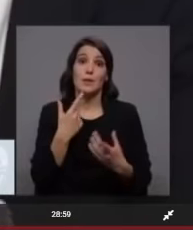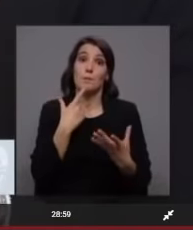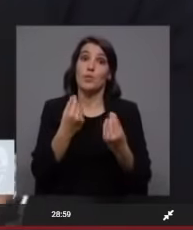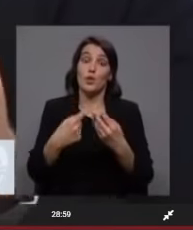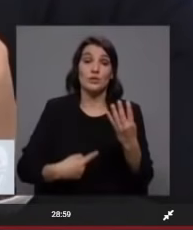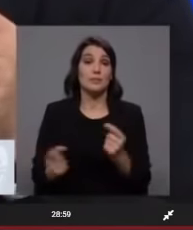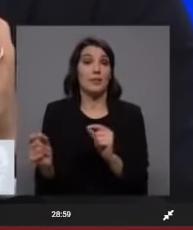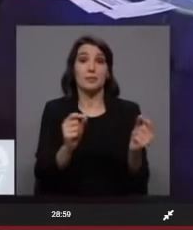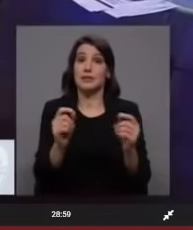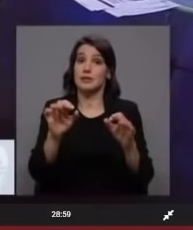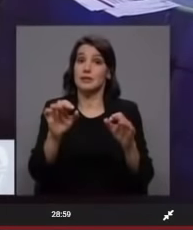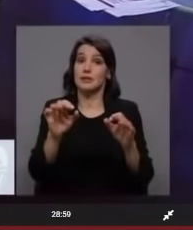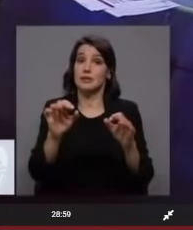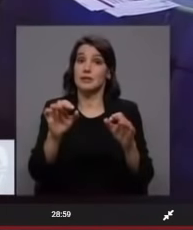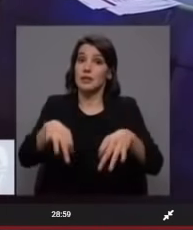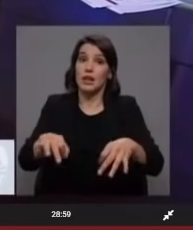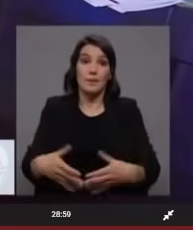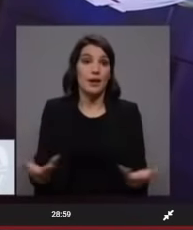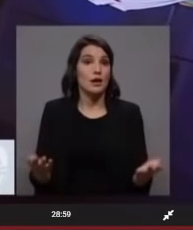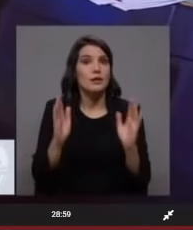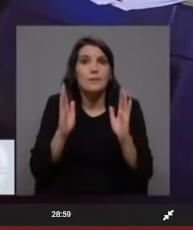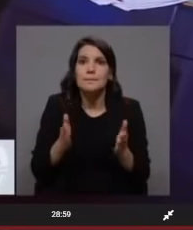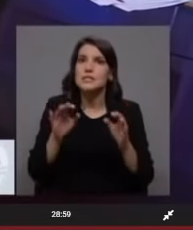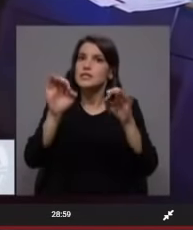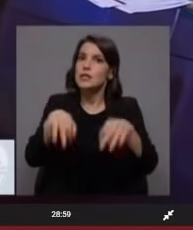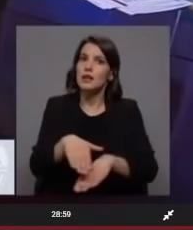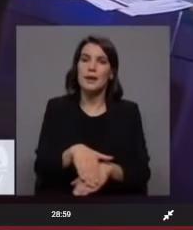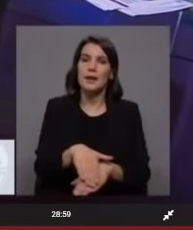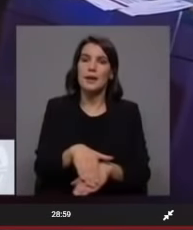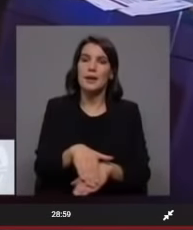doutoramento terminar